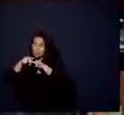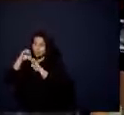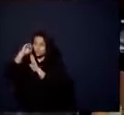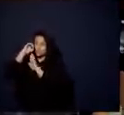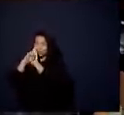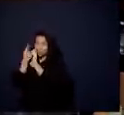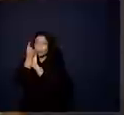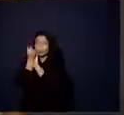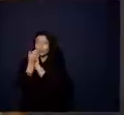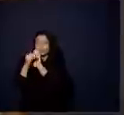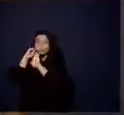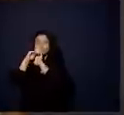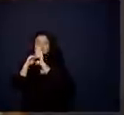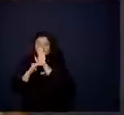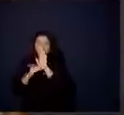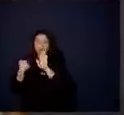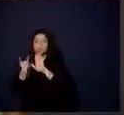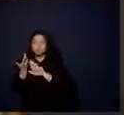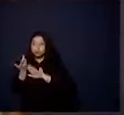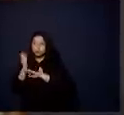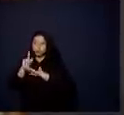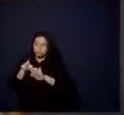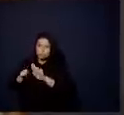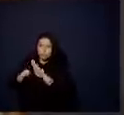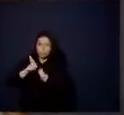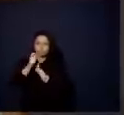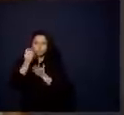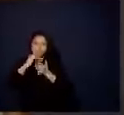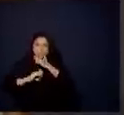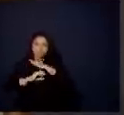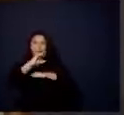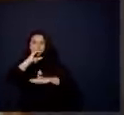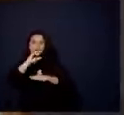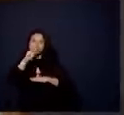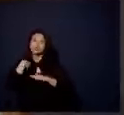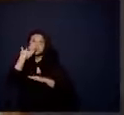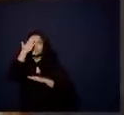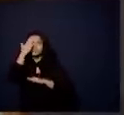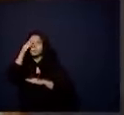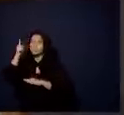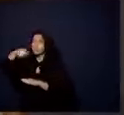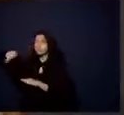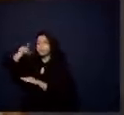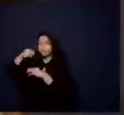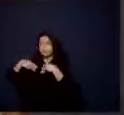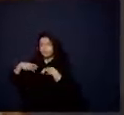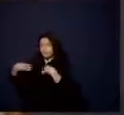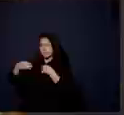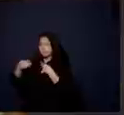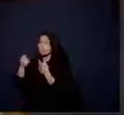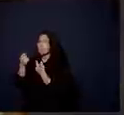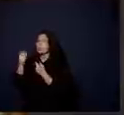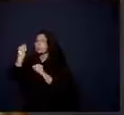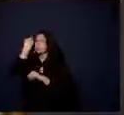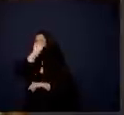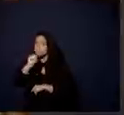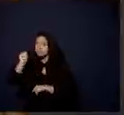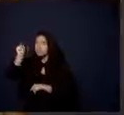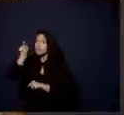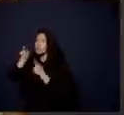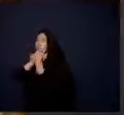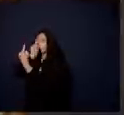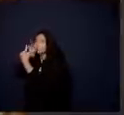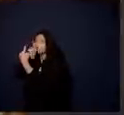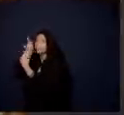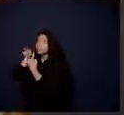principalmente que a gente vai Via lá né os programas as ações dos Ministérios finalísticos né as